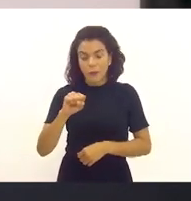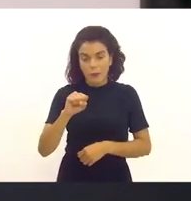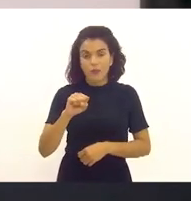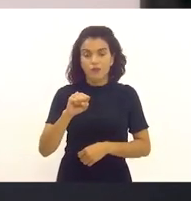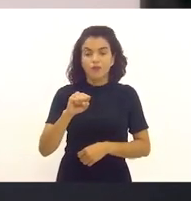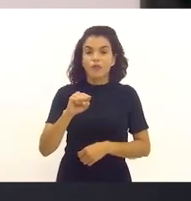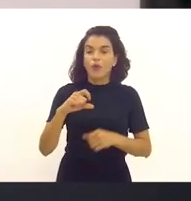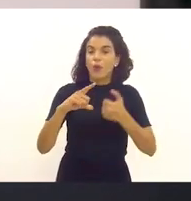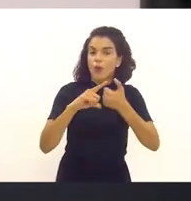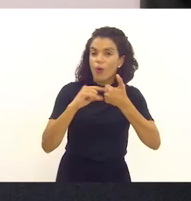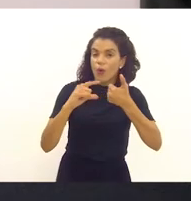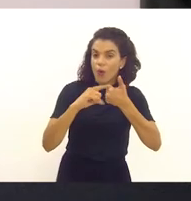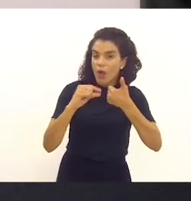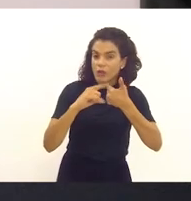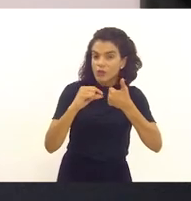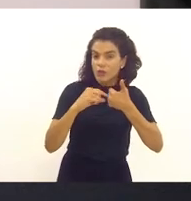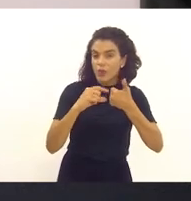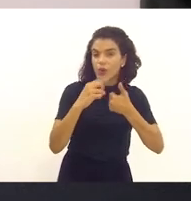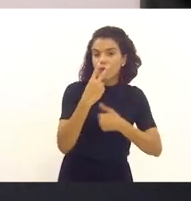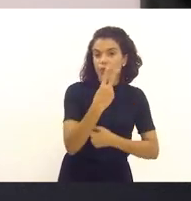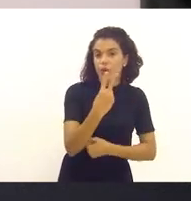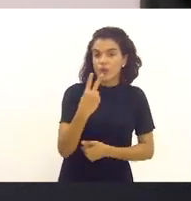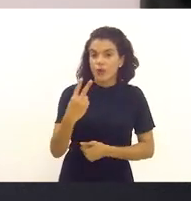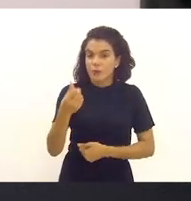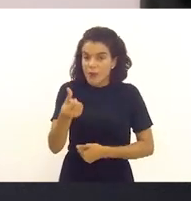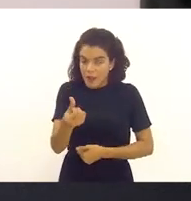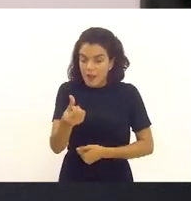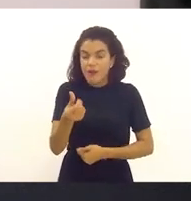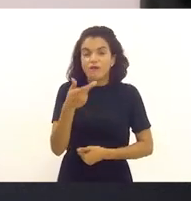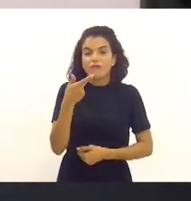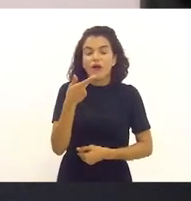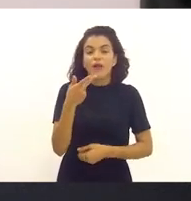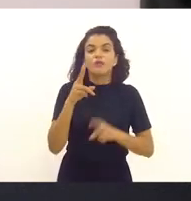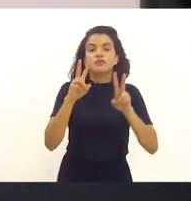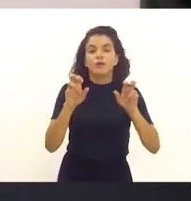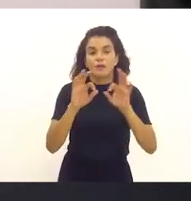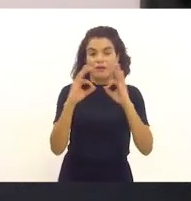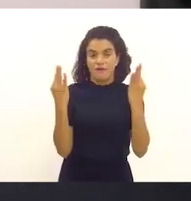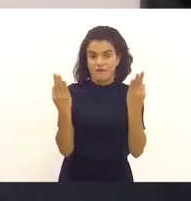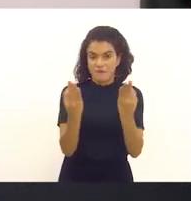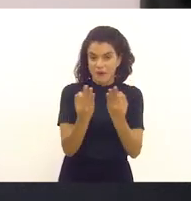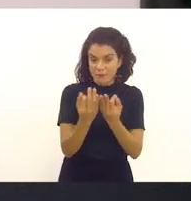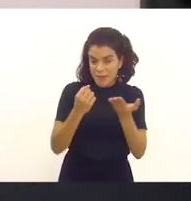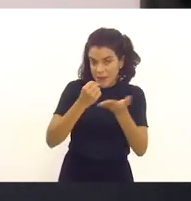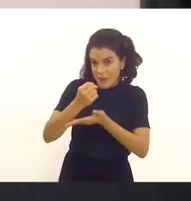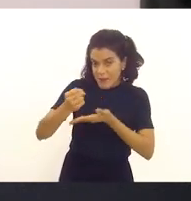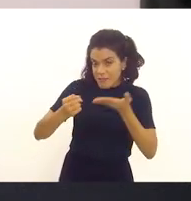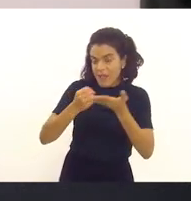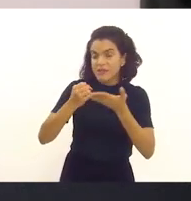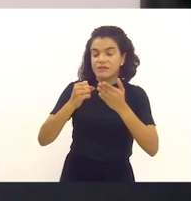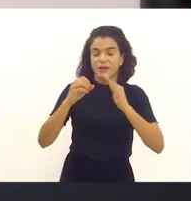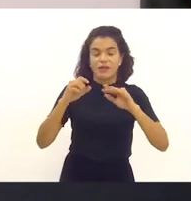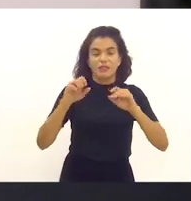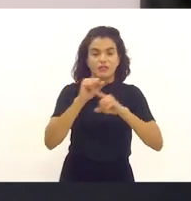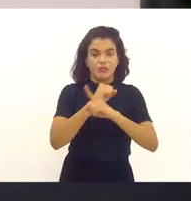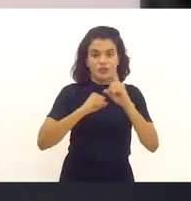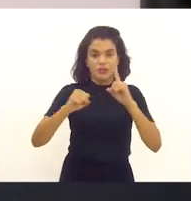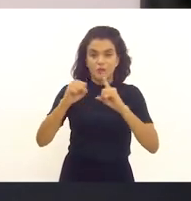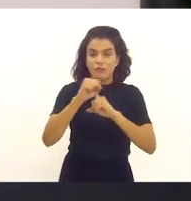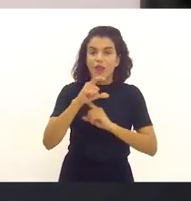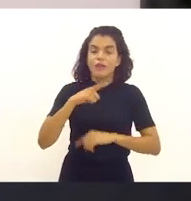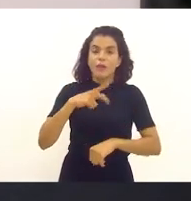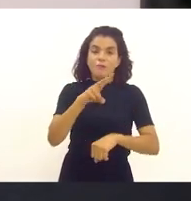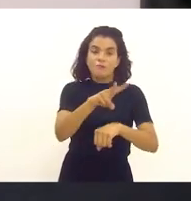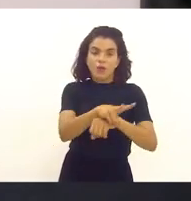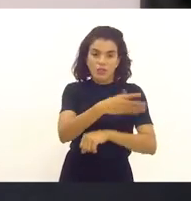o artigo 226 fala sobre a família a base da sociedade tem especial proteção do